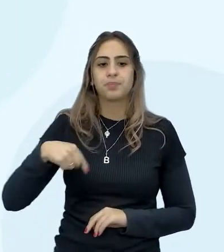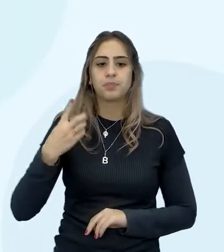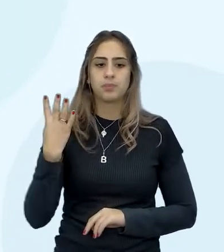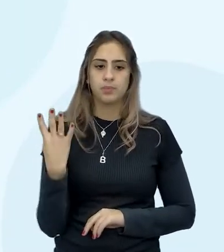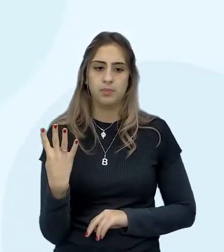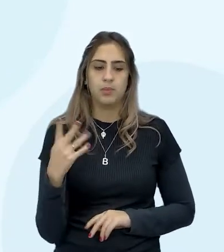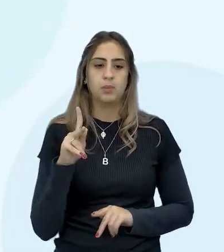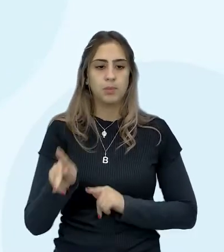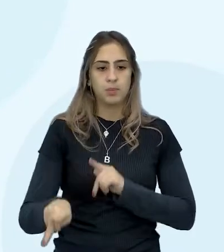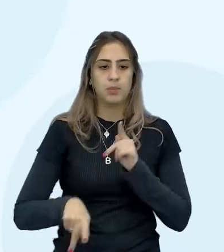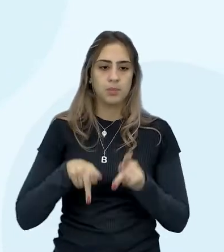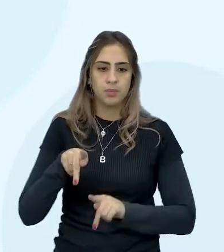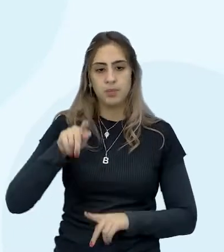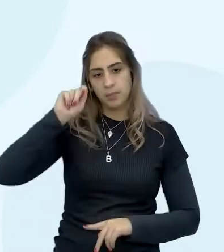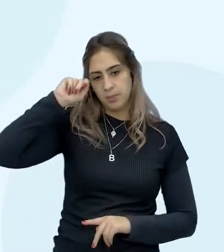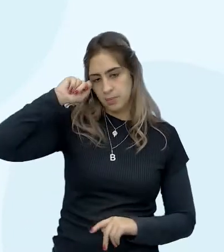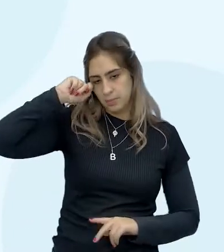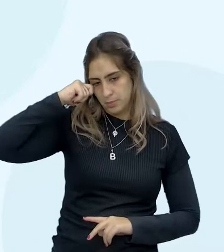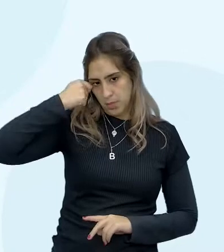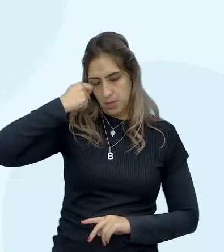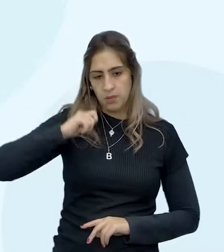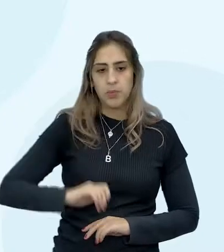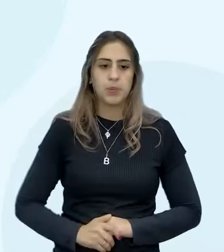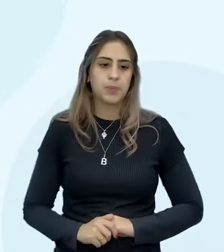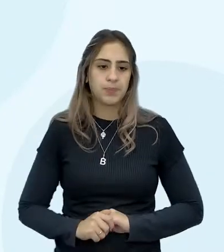9,4% de população que se considera preta,